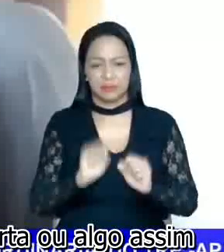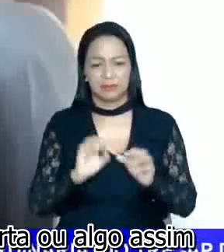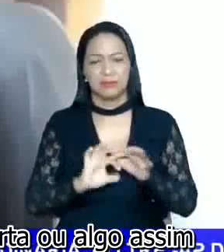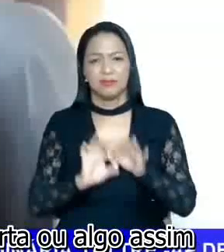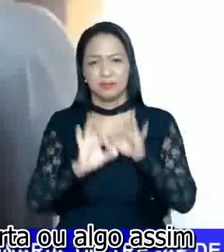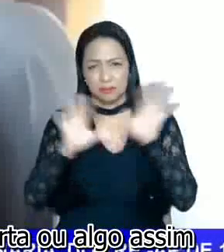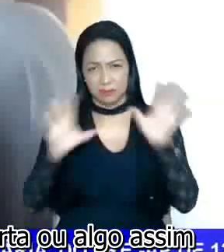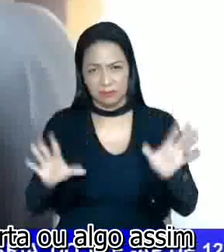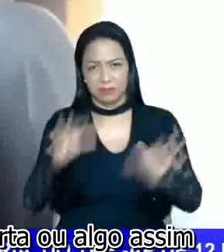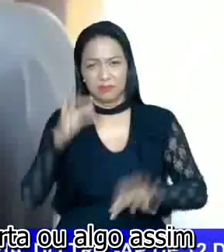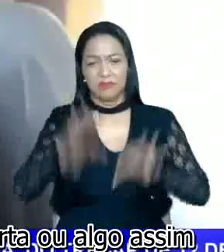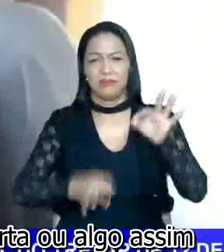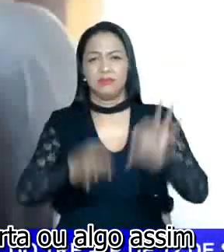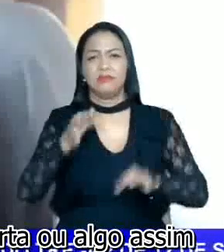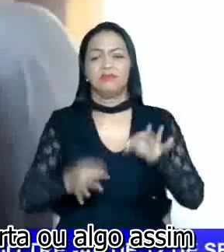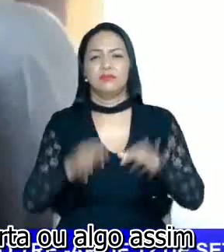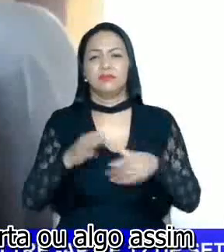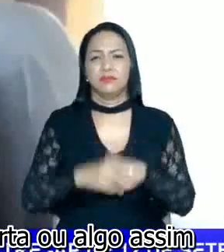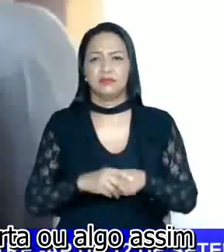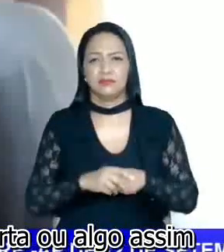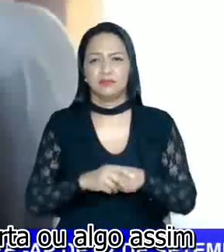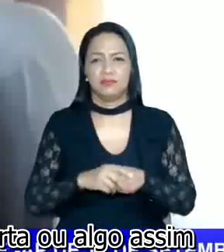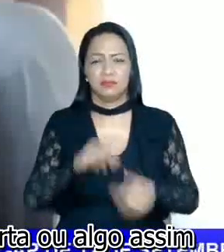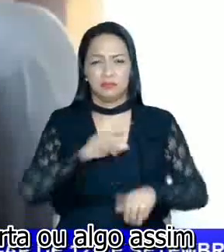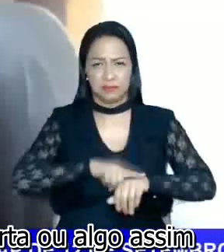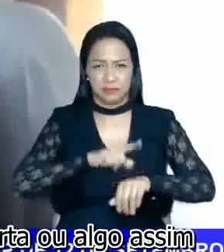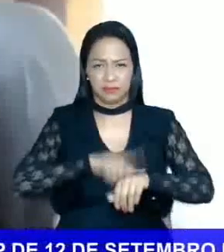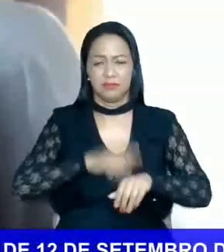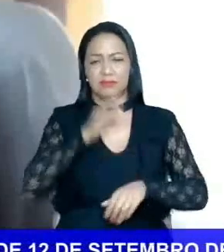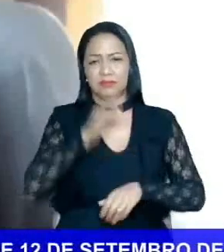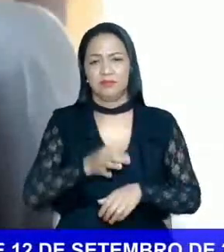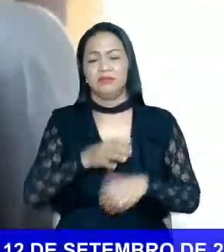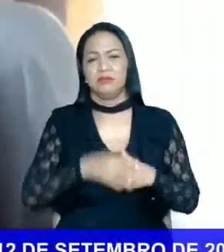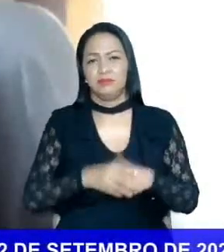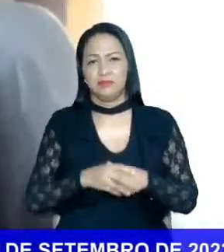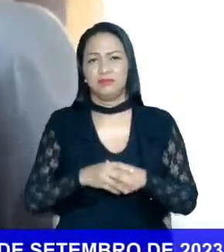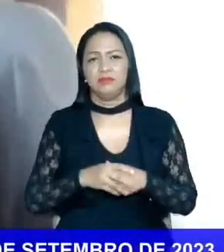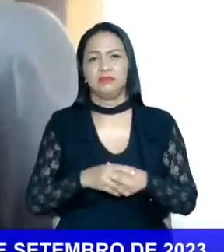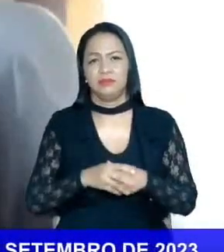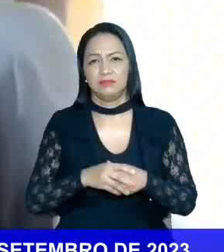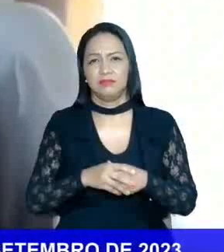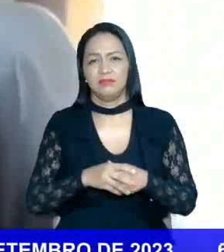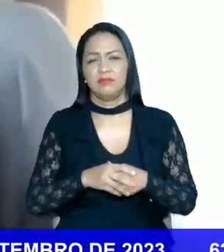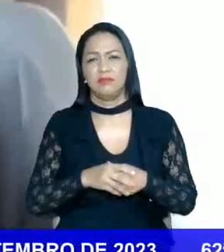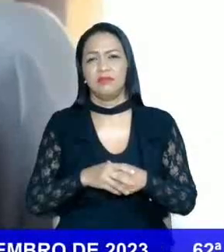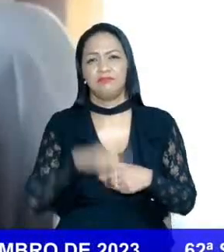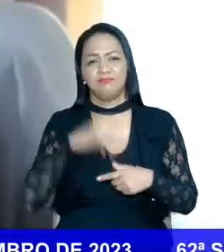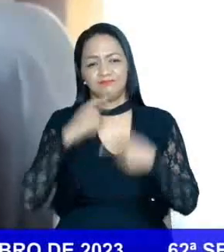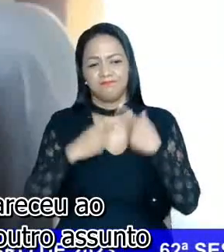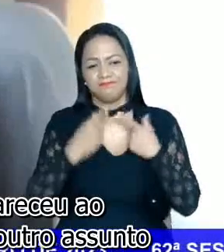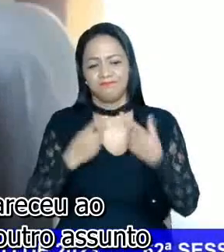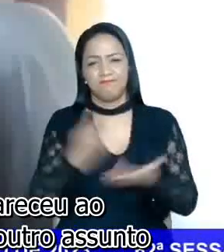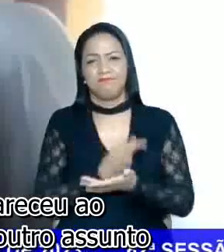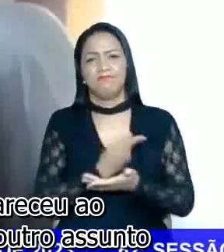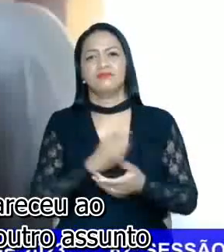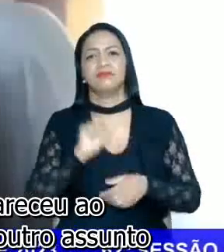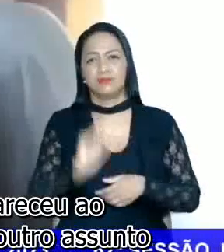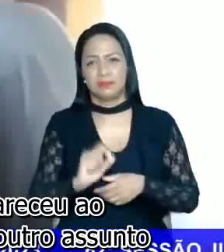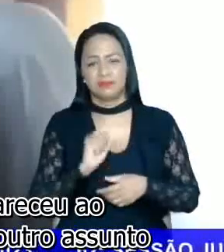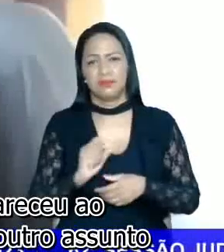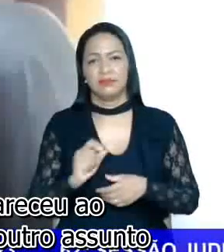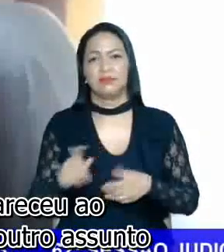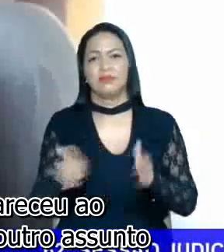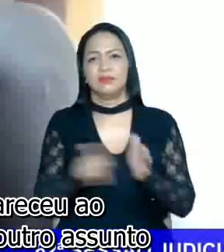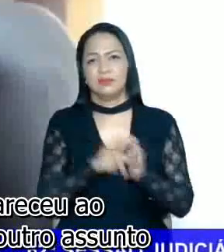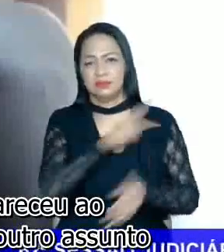possibilitando, inclusive, ao juízo ter determinado uma citação por hora certa ou algo assim, talvez não tivesse ocorrido isso. O que ocorre é que o